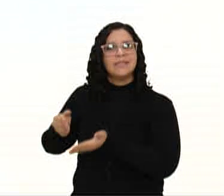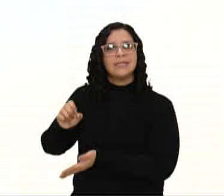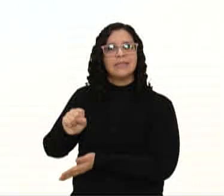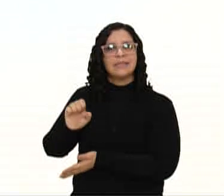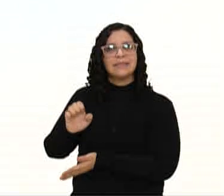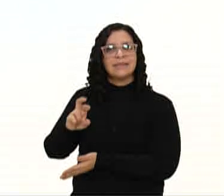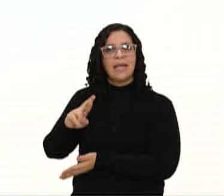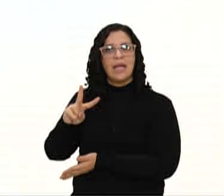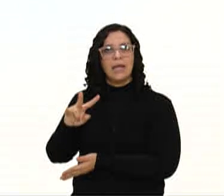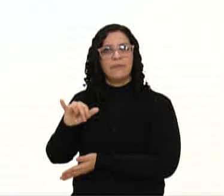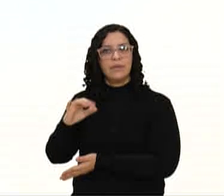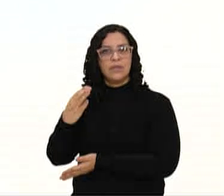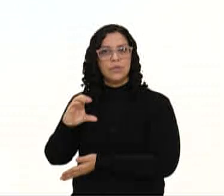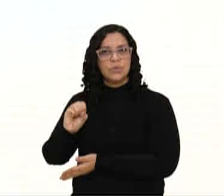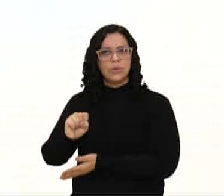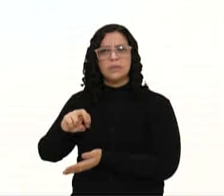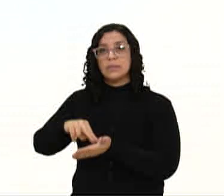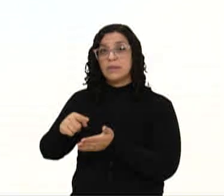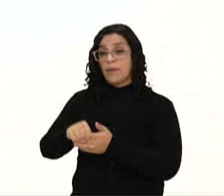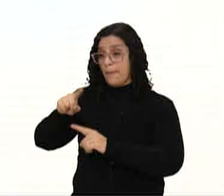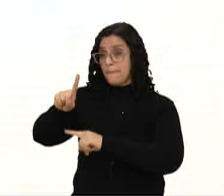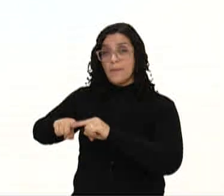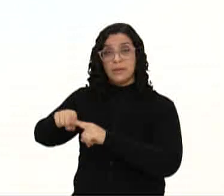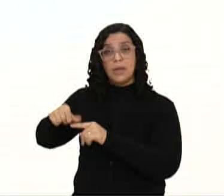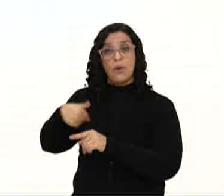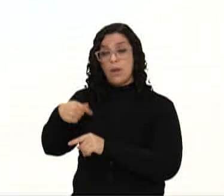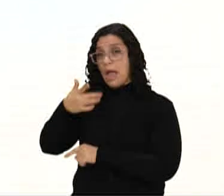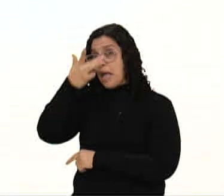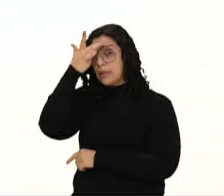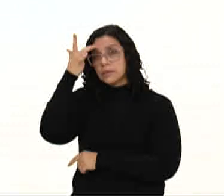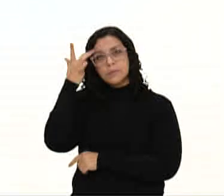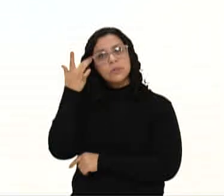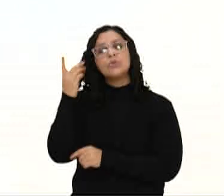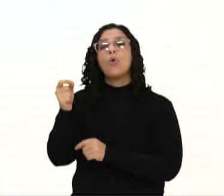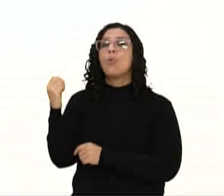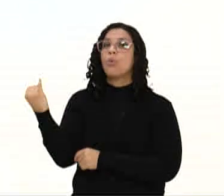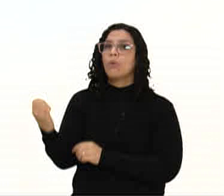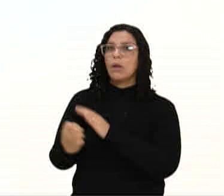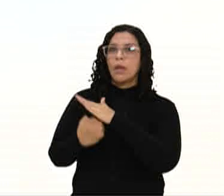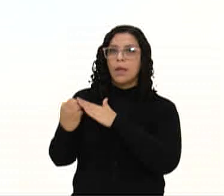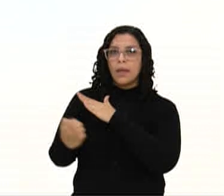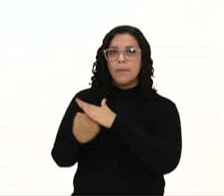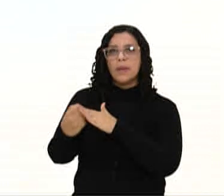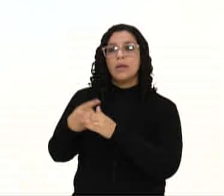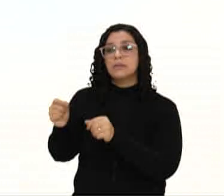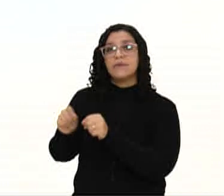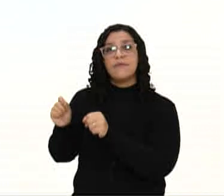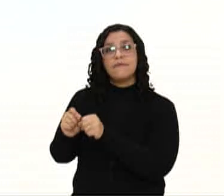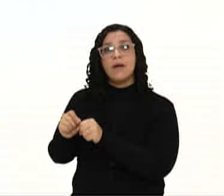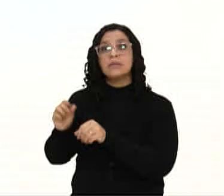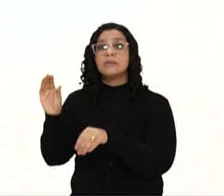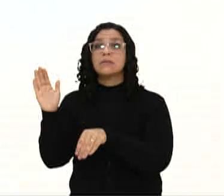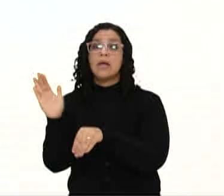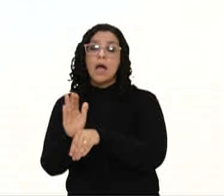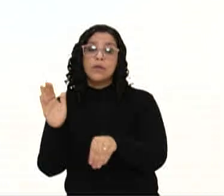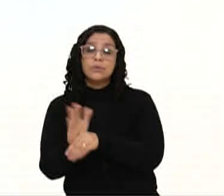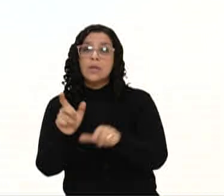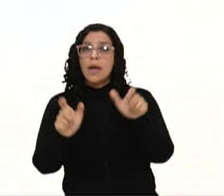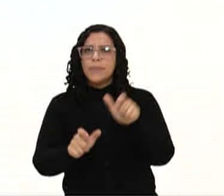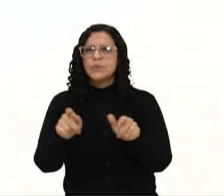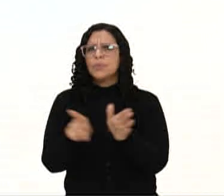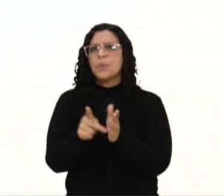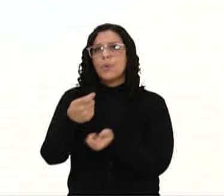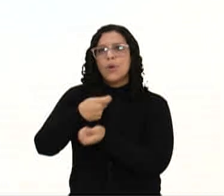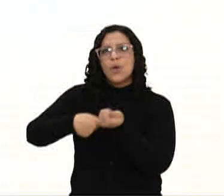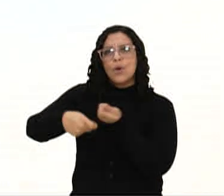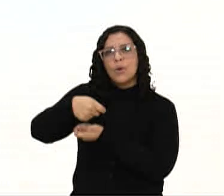Os serviços são produtos não materiais em que as pessoas ou empresas prestam a terceiros. Atividades